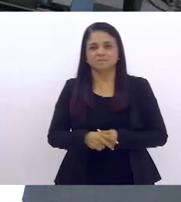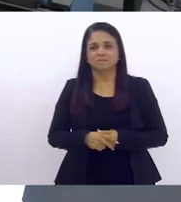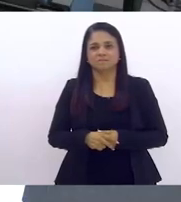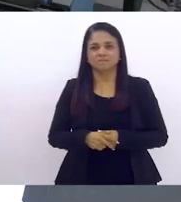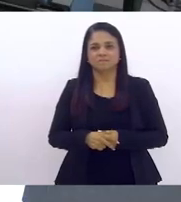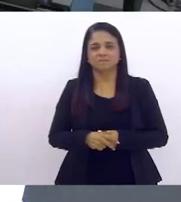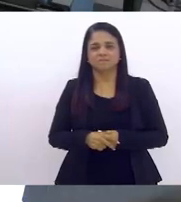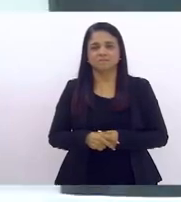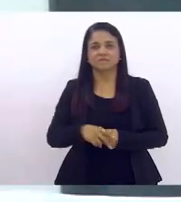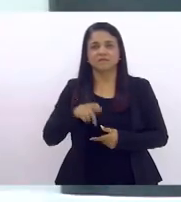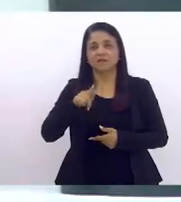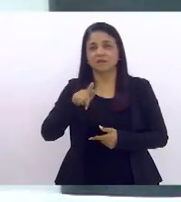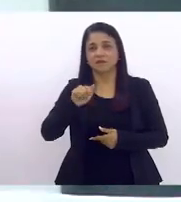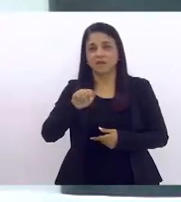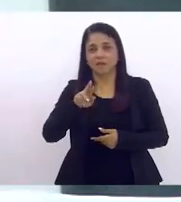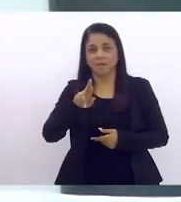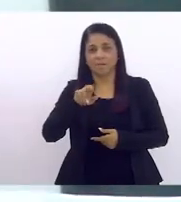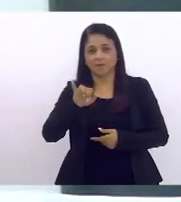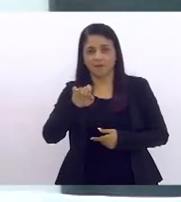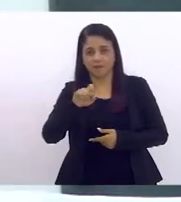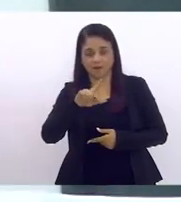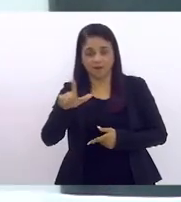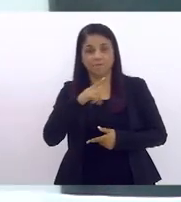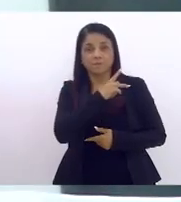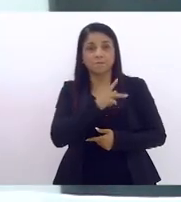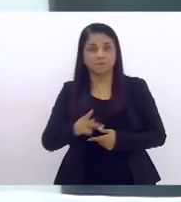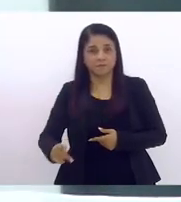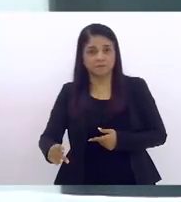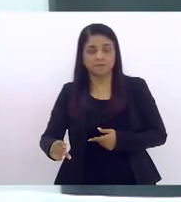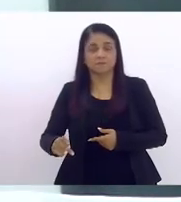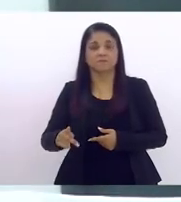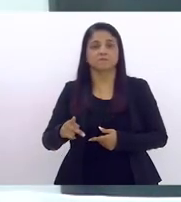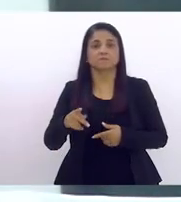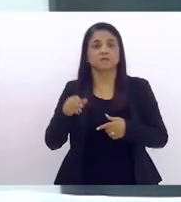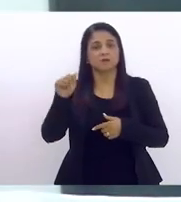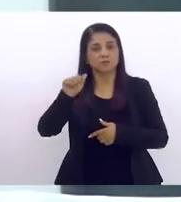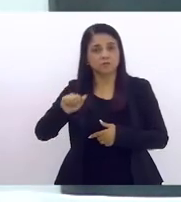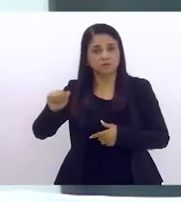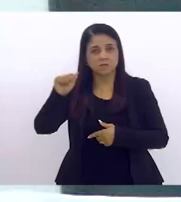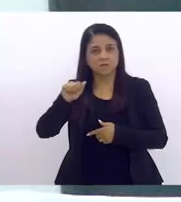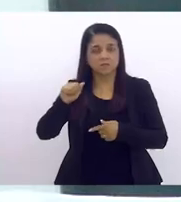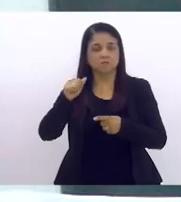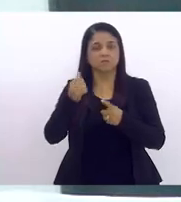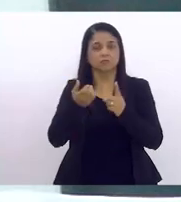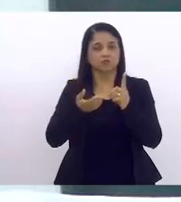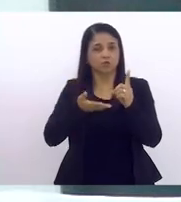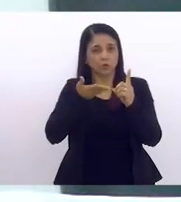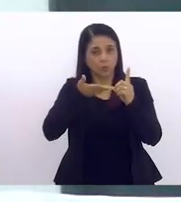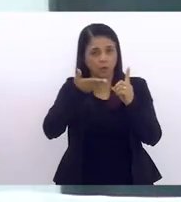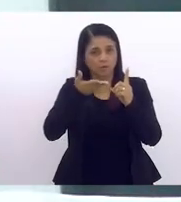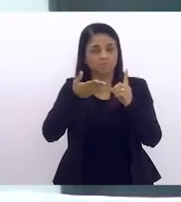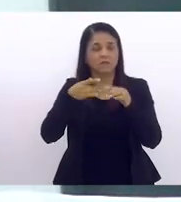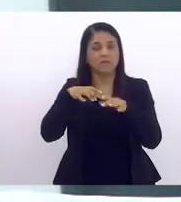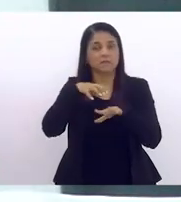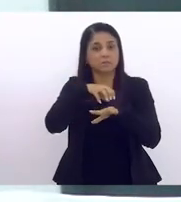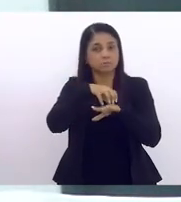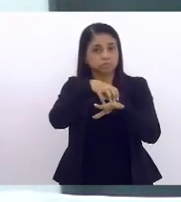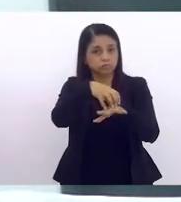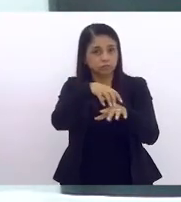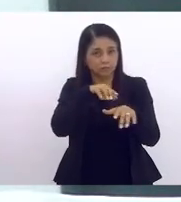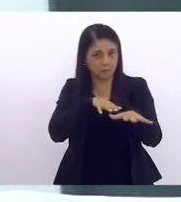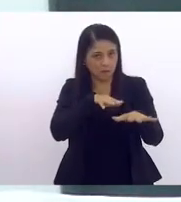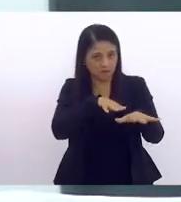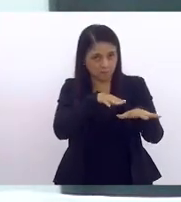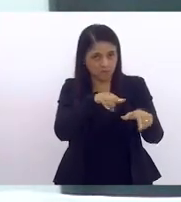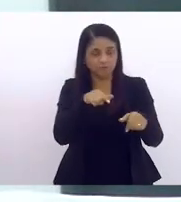a Gabriela Santoro é presidente da Associação de Doulas aqui do Rio. Ela está a caminho, está chegando. Então, eu chamo